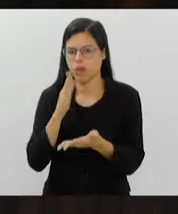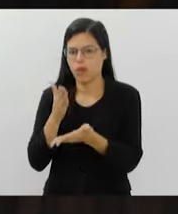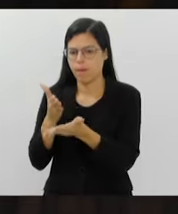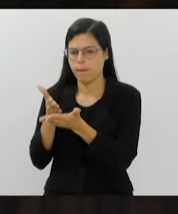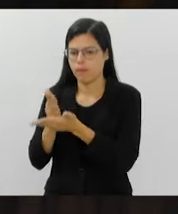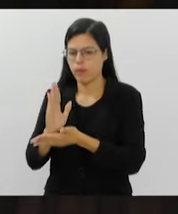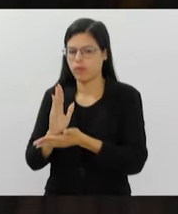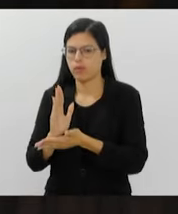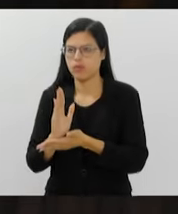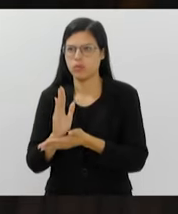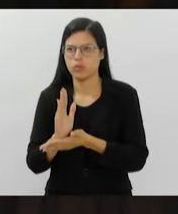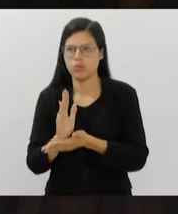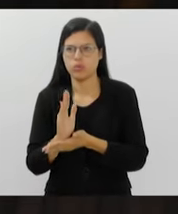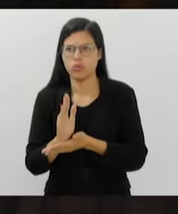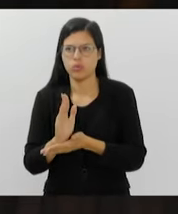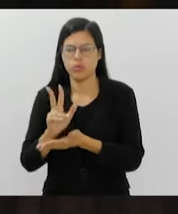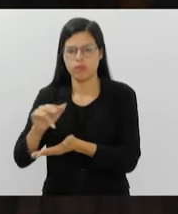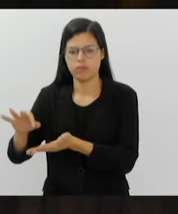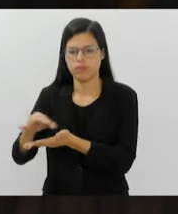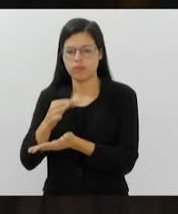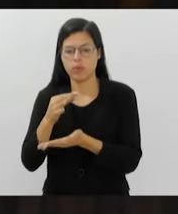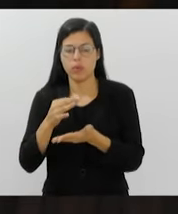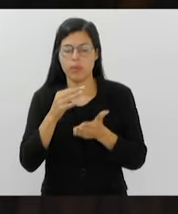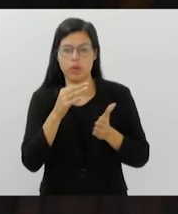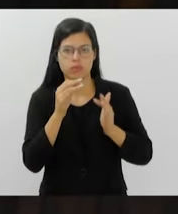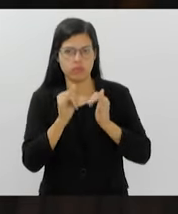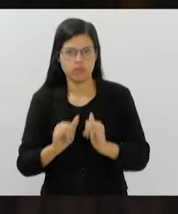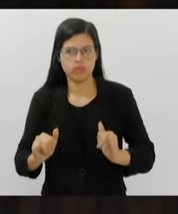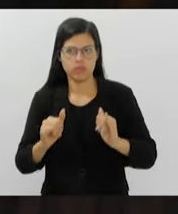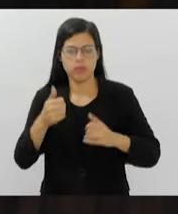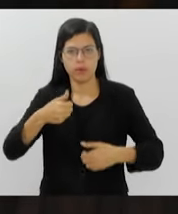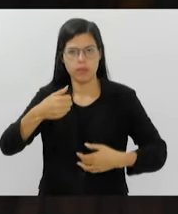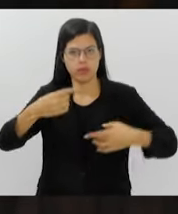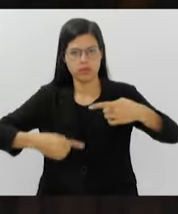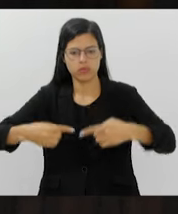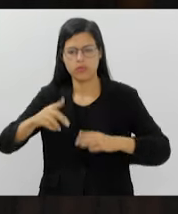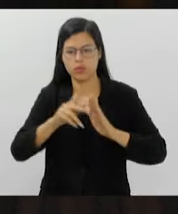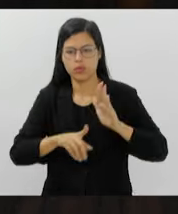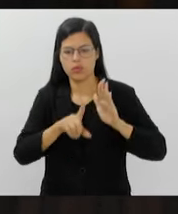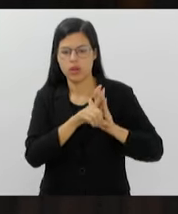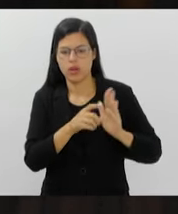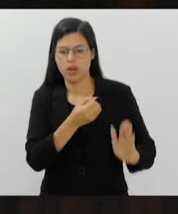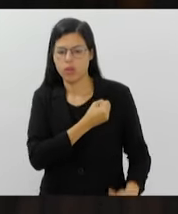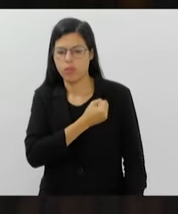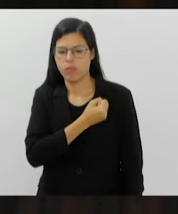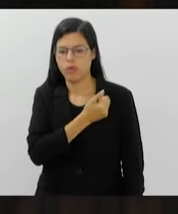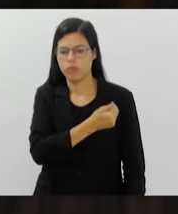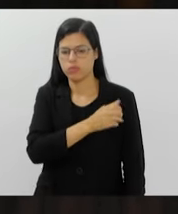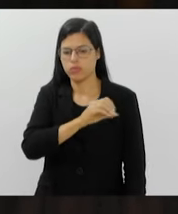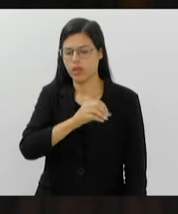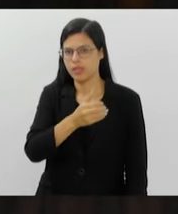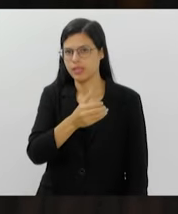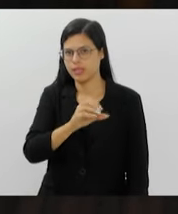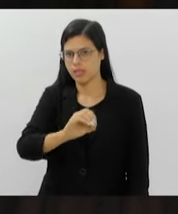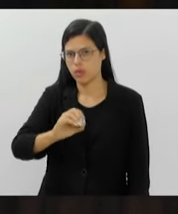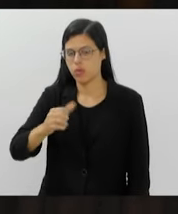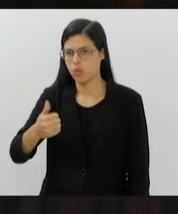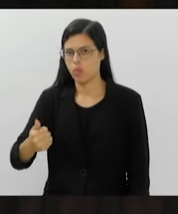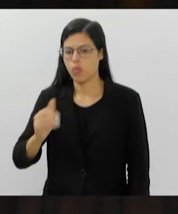estão. Aprovado, vai autógrafo. Anuncio. Em primeira discussão, projeto de lei número 1001